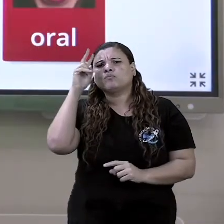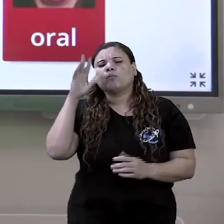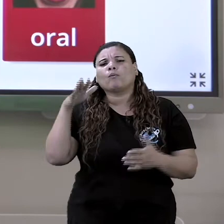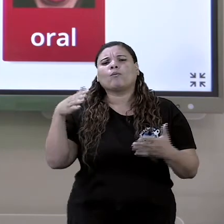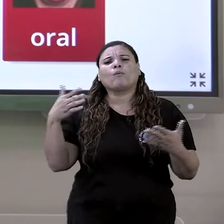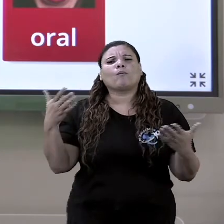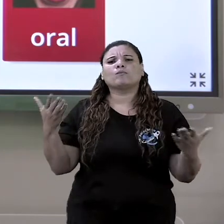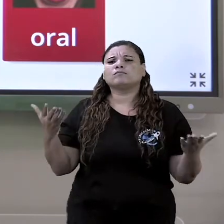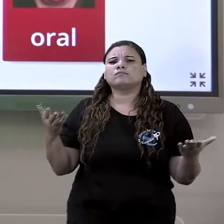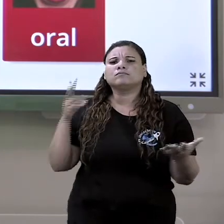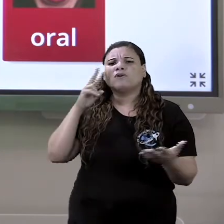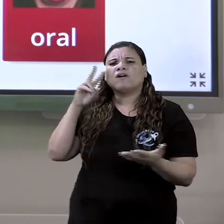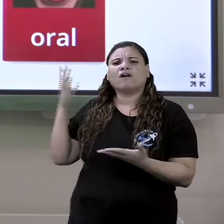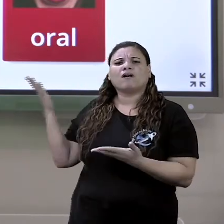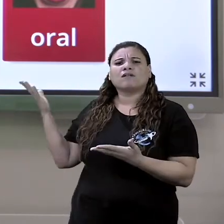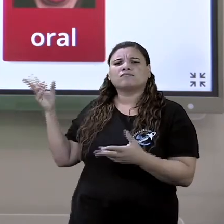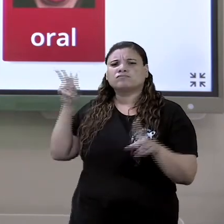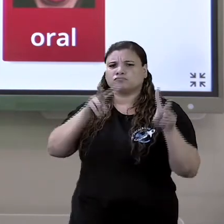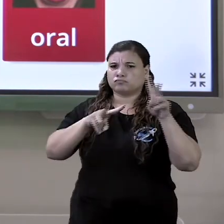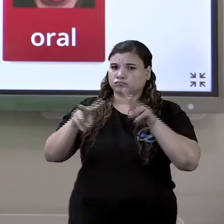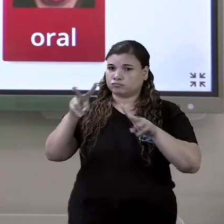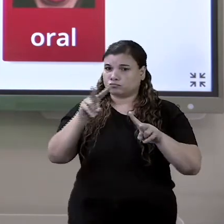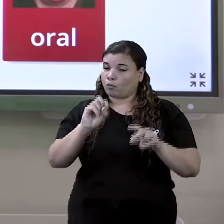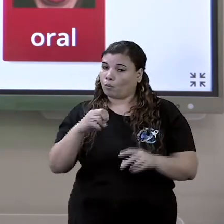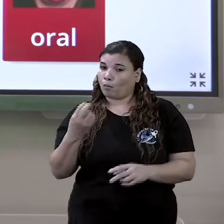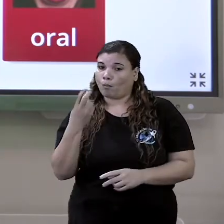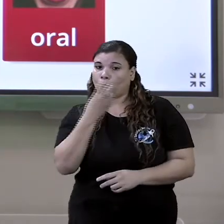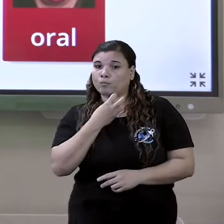Observem. Visual ou oral?